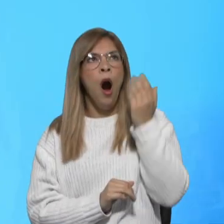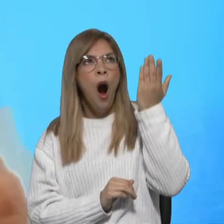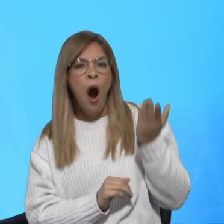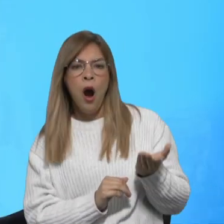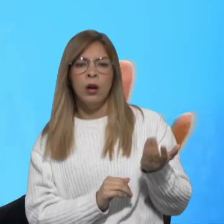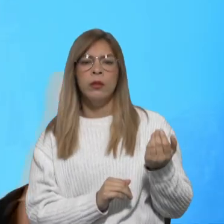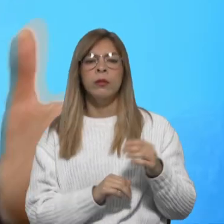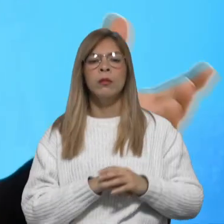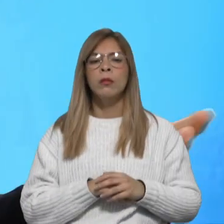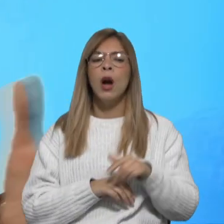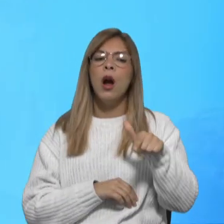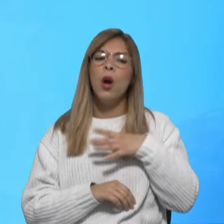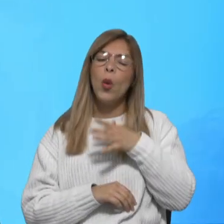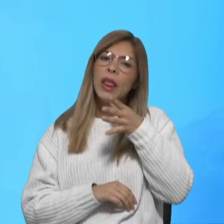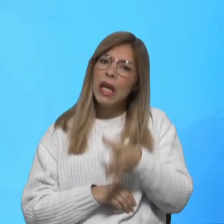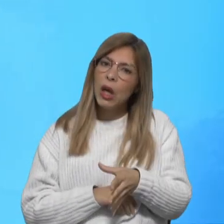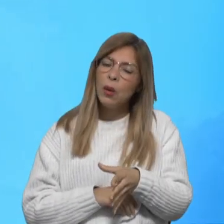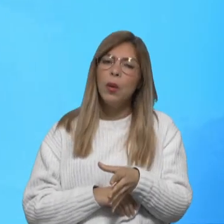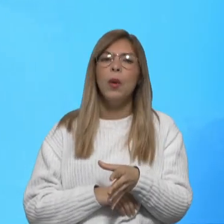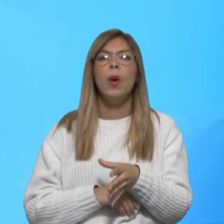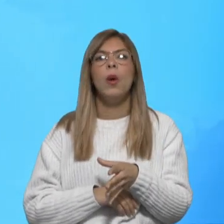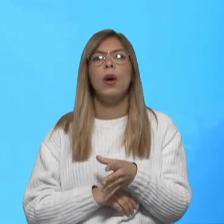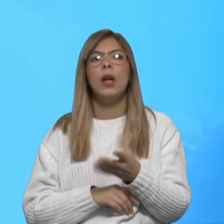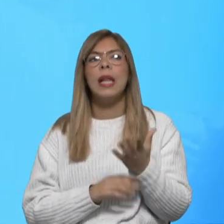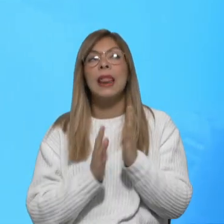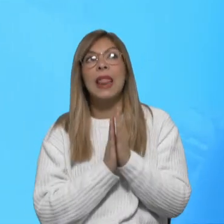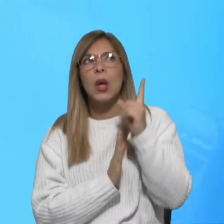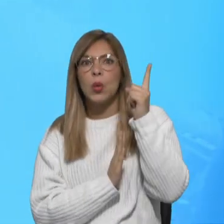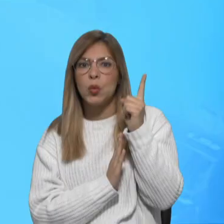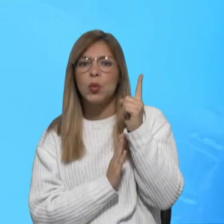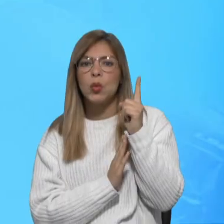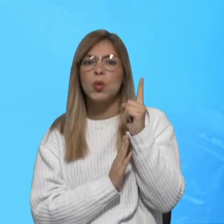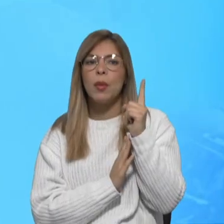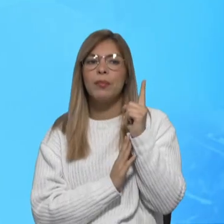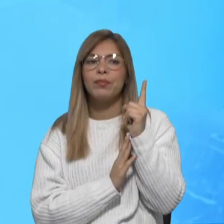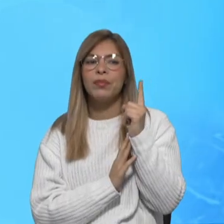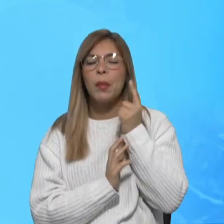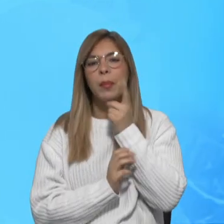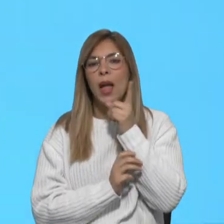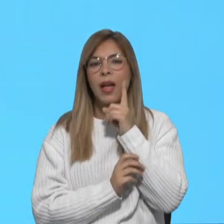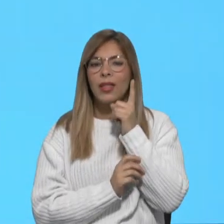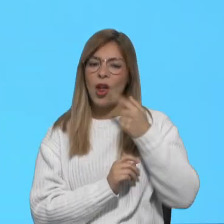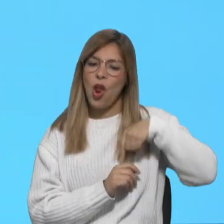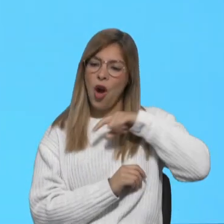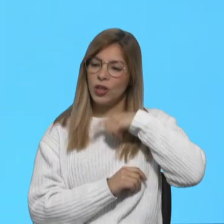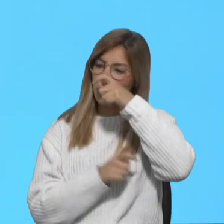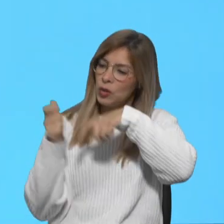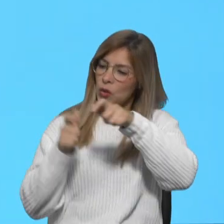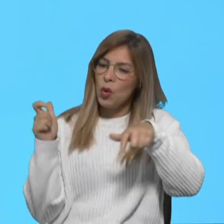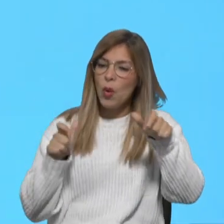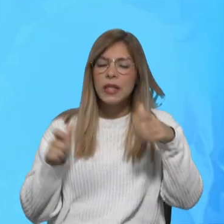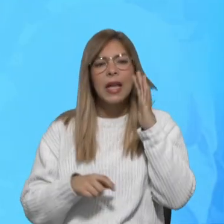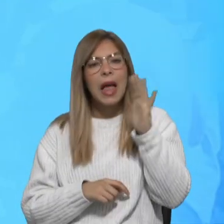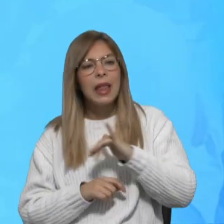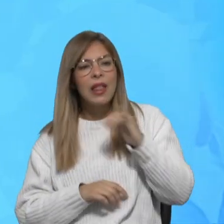certamente eu atrevo-me a dizer, enfim, neste programa, que Deus achará muita graça ao que nós, os humanos, andamos aqui a fazer. Portanto, no sentido de tentar compreender melhor as